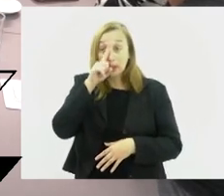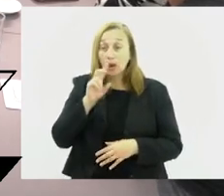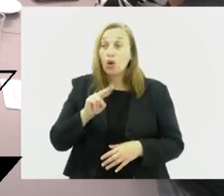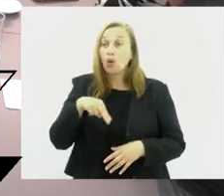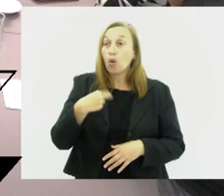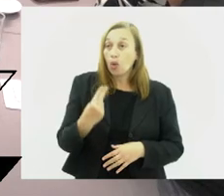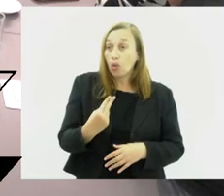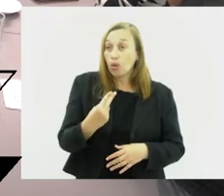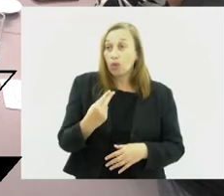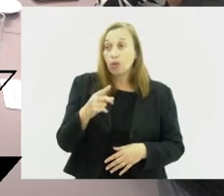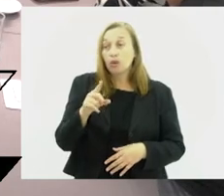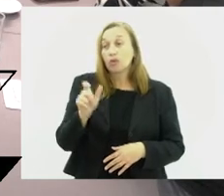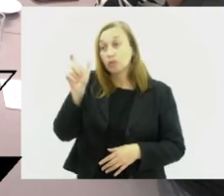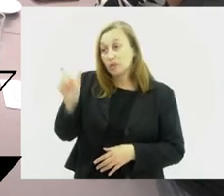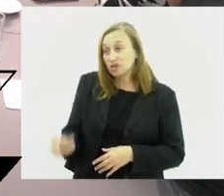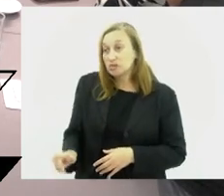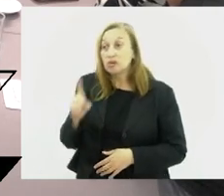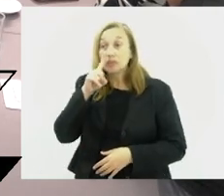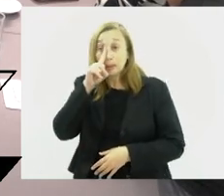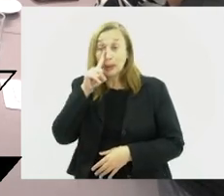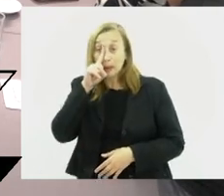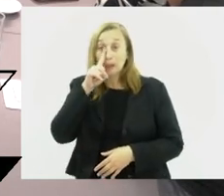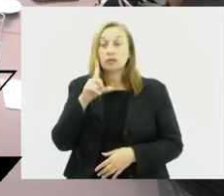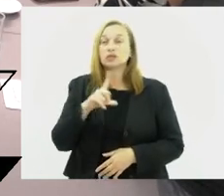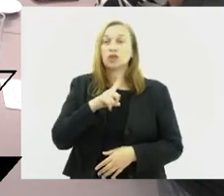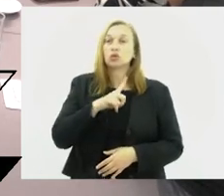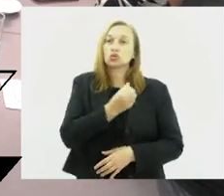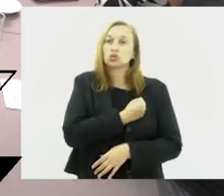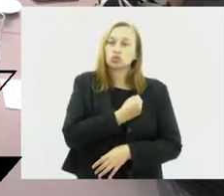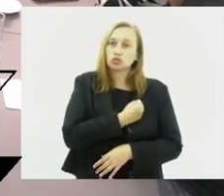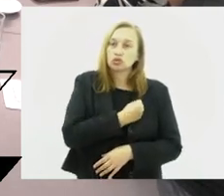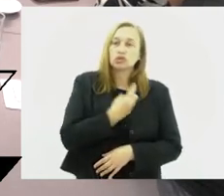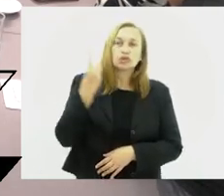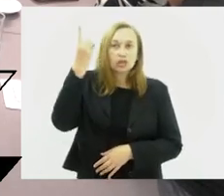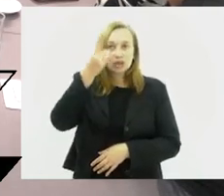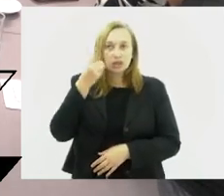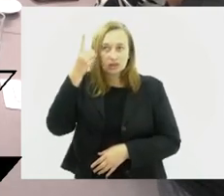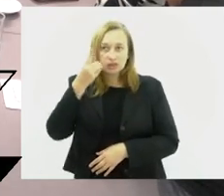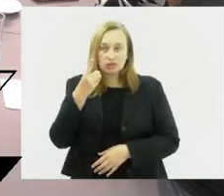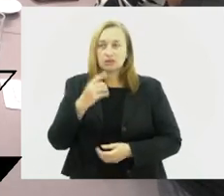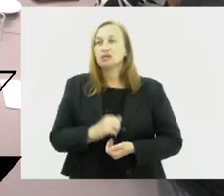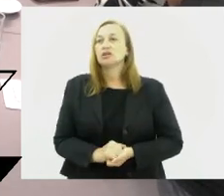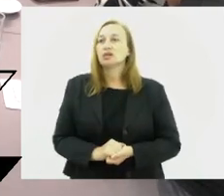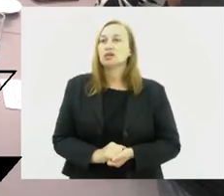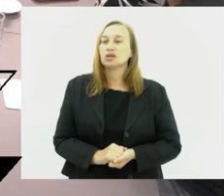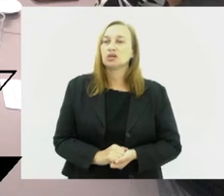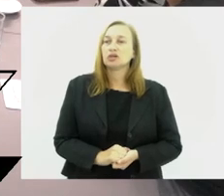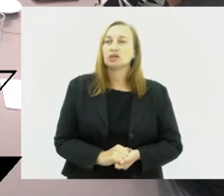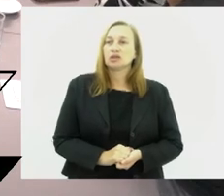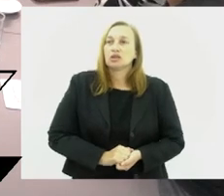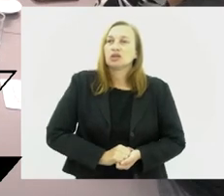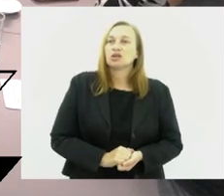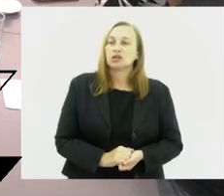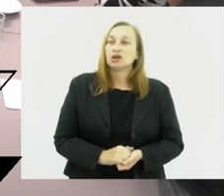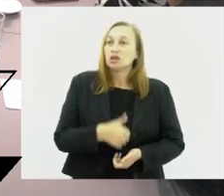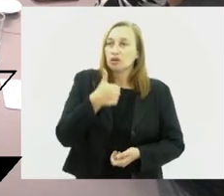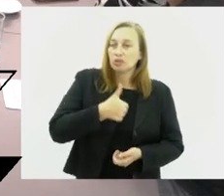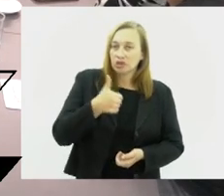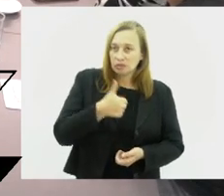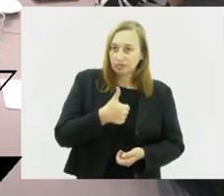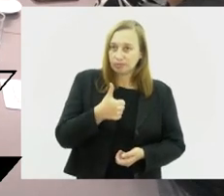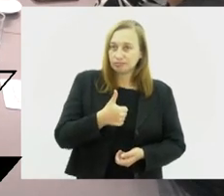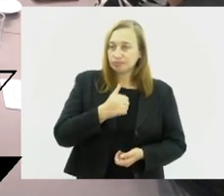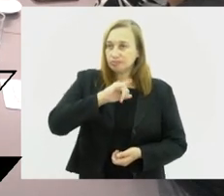oferecendo risco a outrem. Eu tenho aqui os números, deputado. Das 0 hora do dia 1º de janeiro de